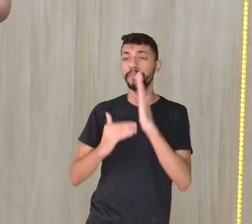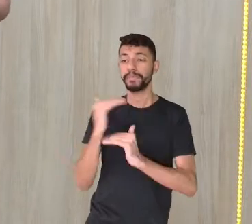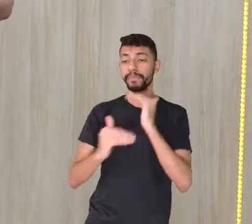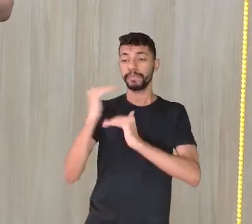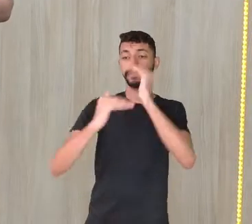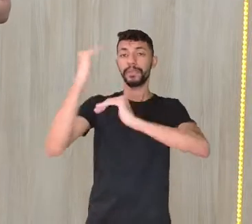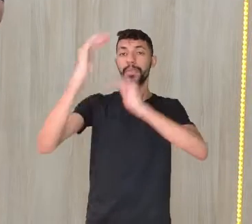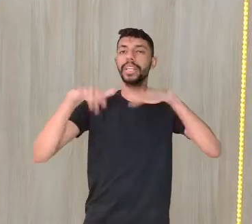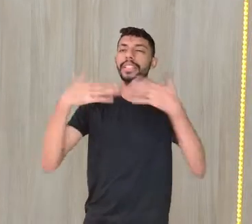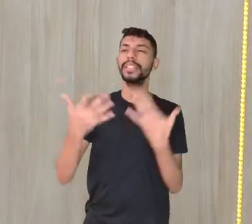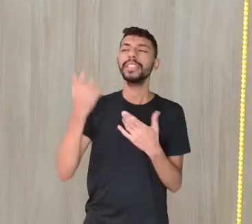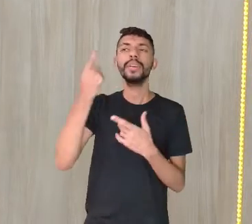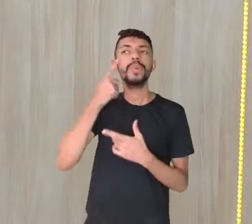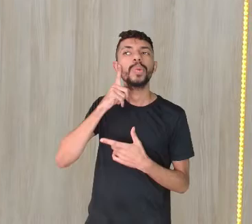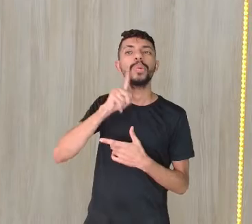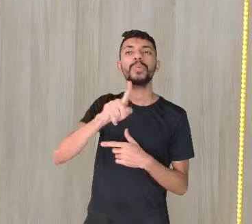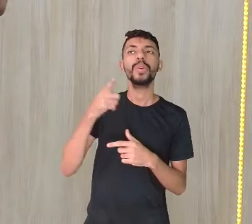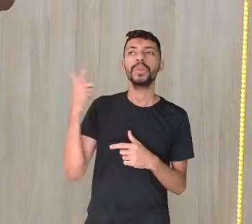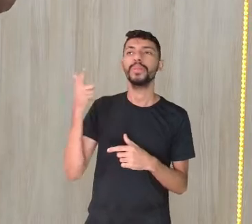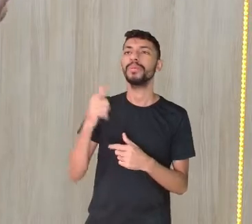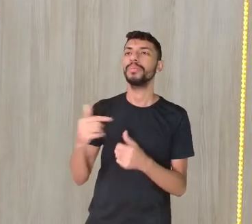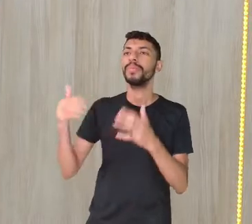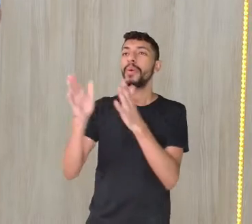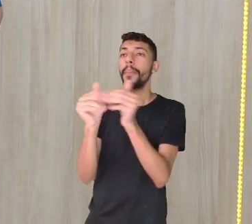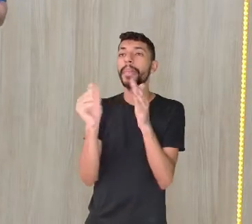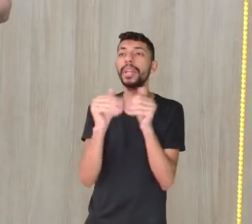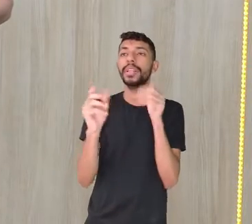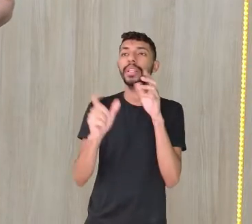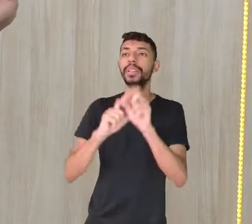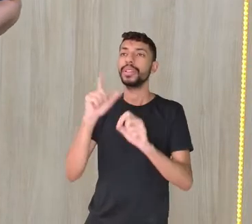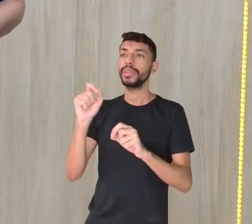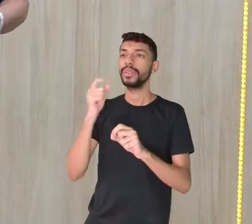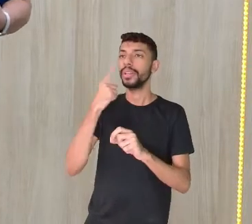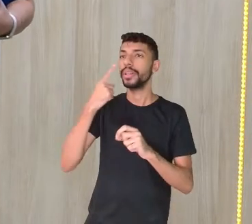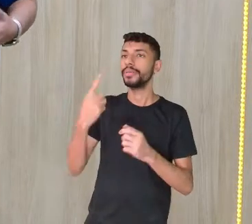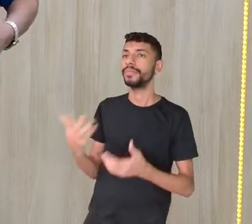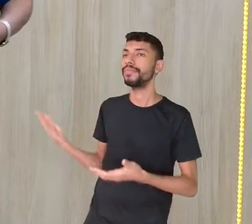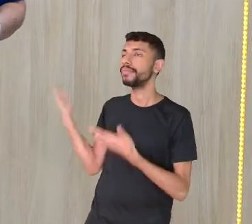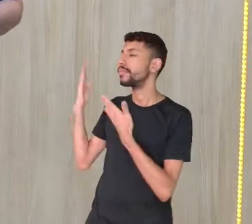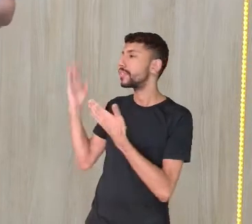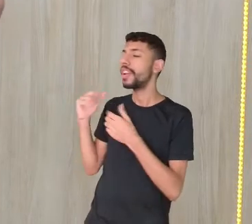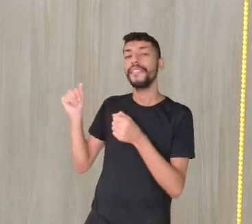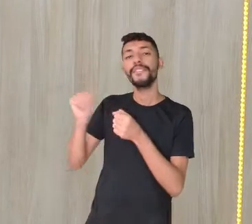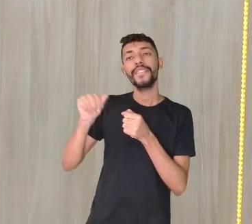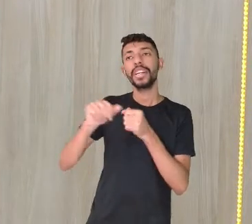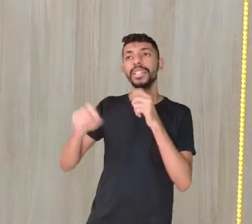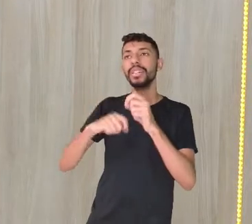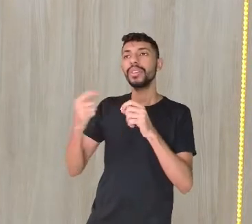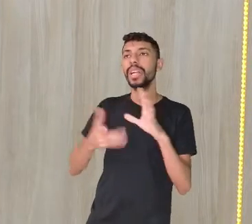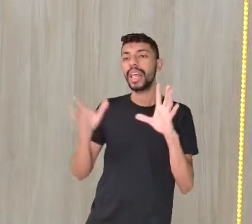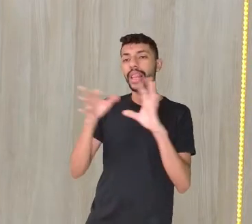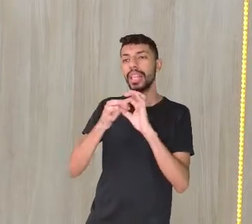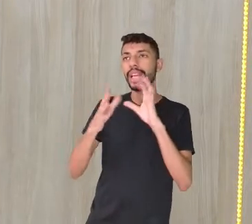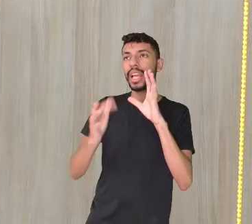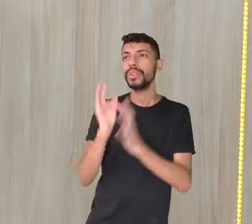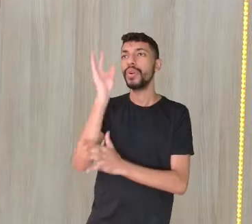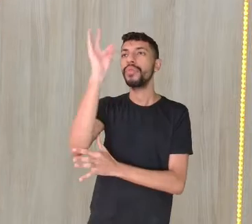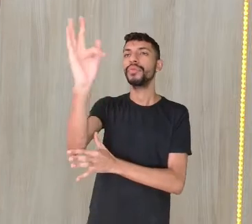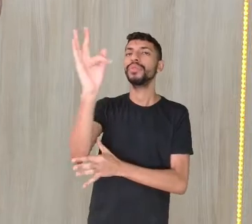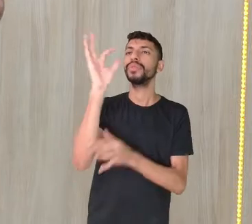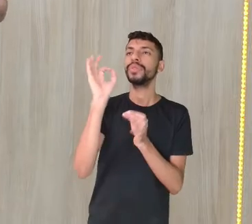americanos começaram a pedir a Hanna e Barbera que fizesse algo relacionado ao futuro, já que